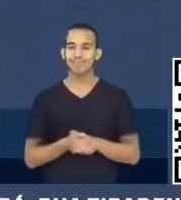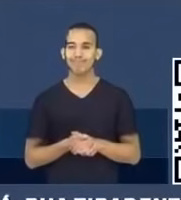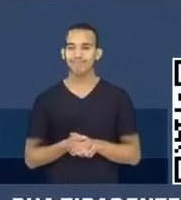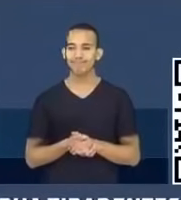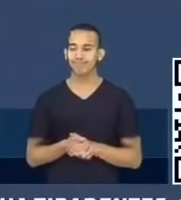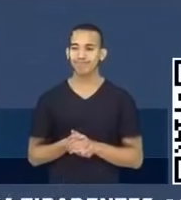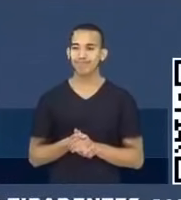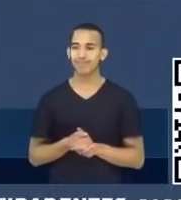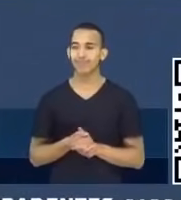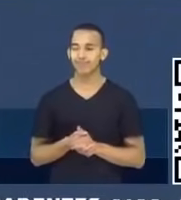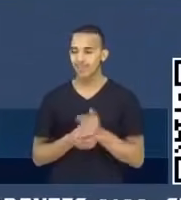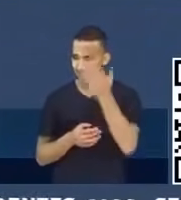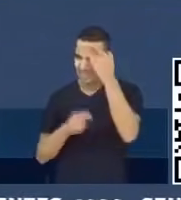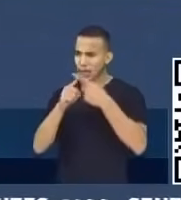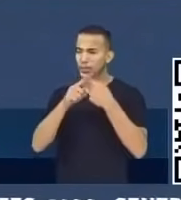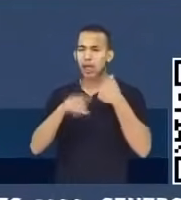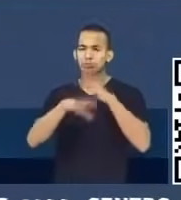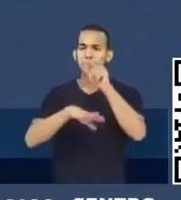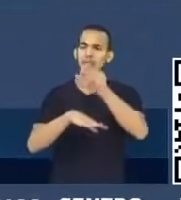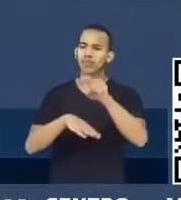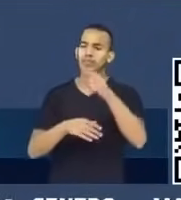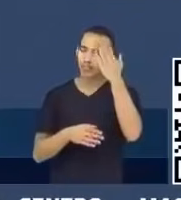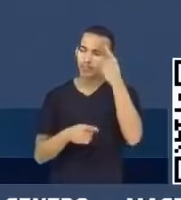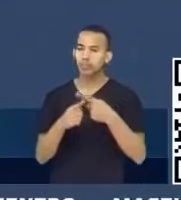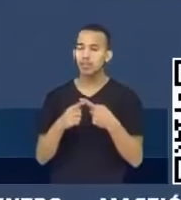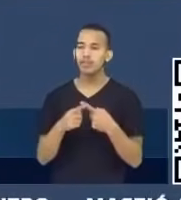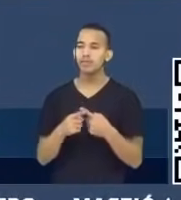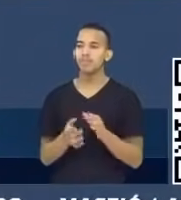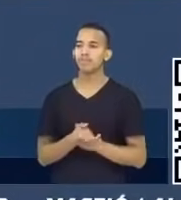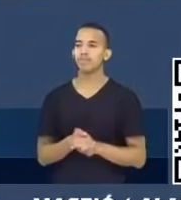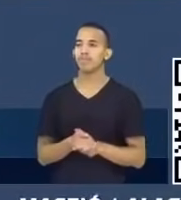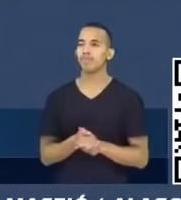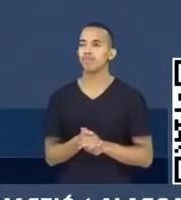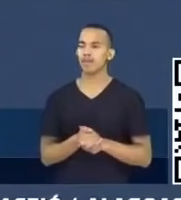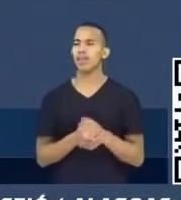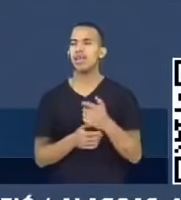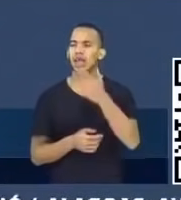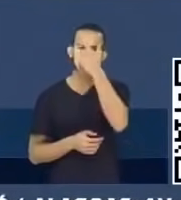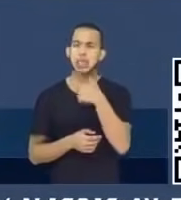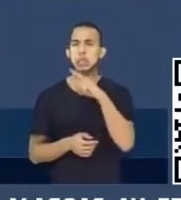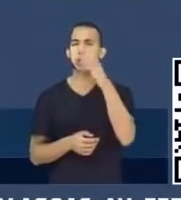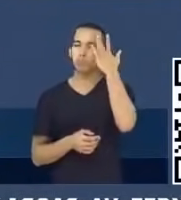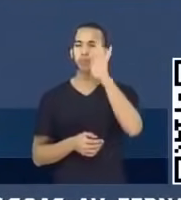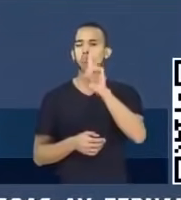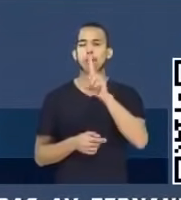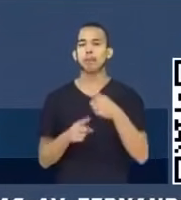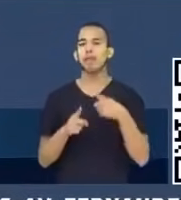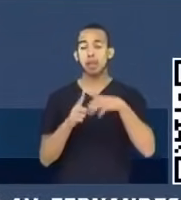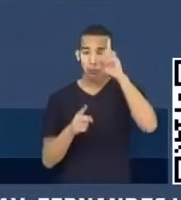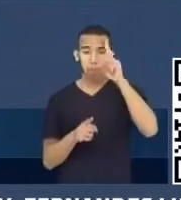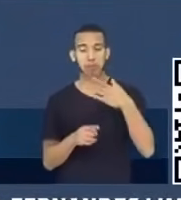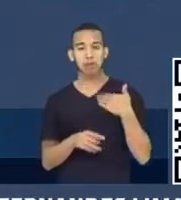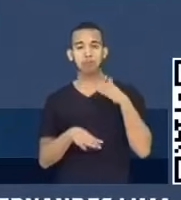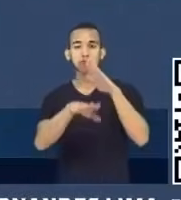é e sabe o que que eu chamei a senhora porque nem eu sabia porque eu te chamei eu chamei porque Deus